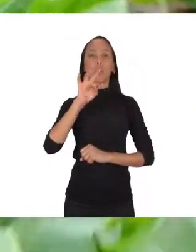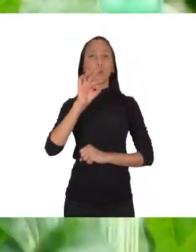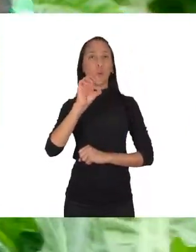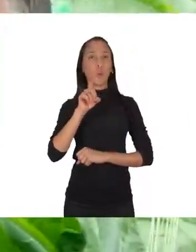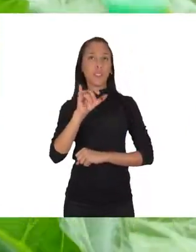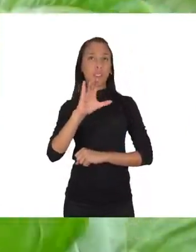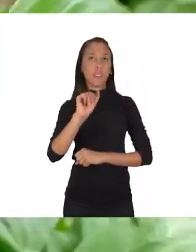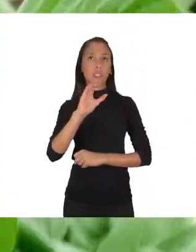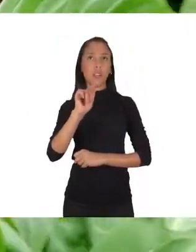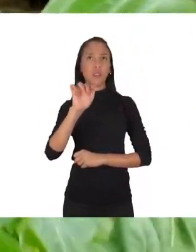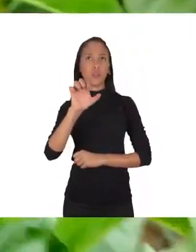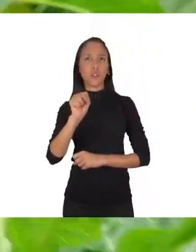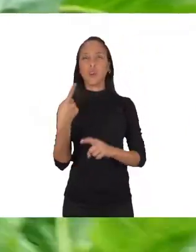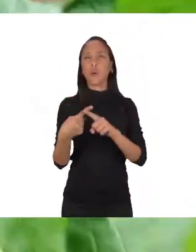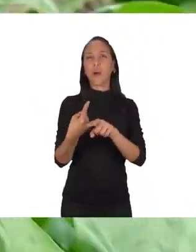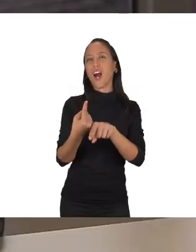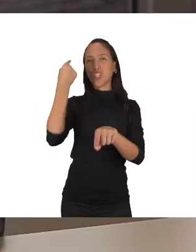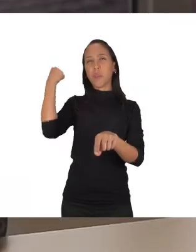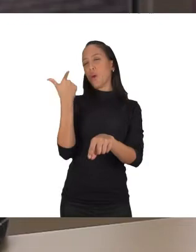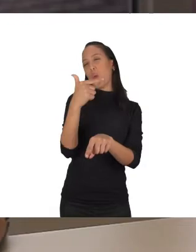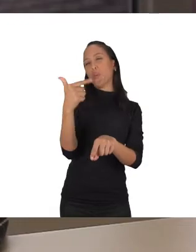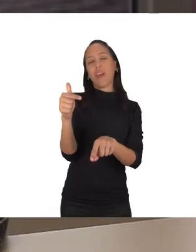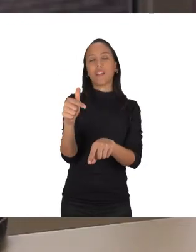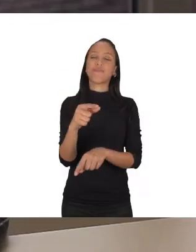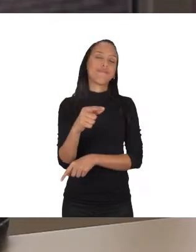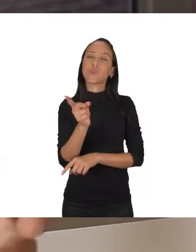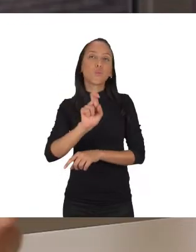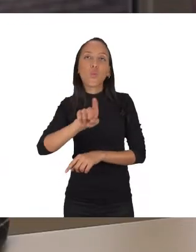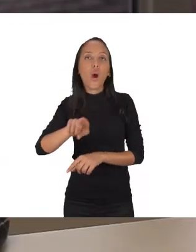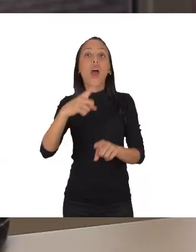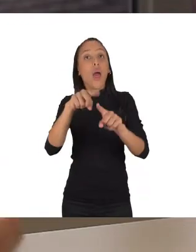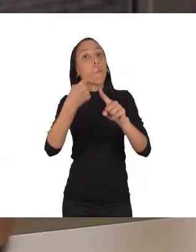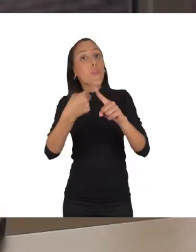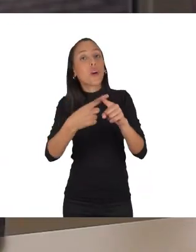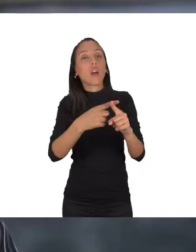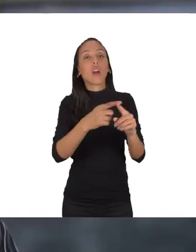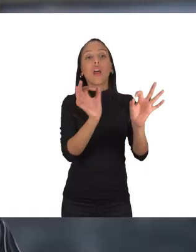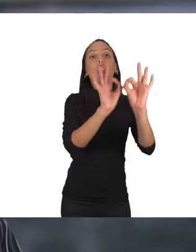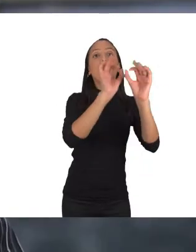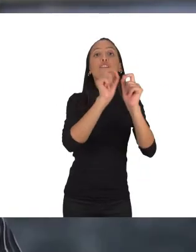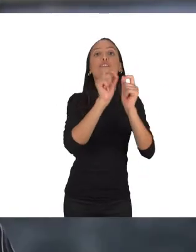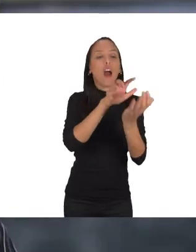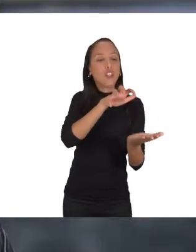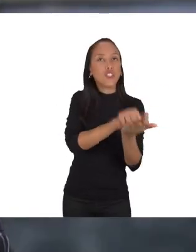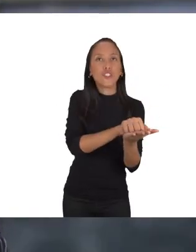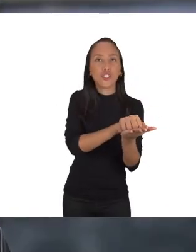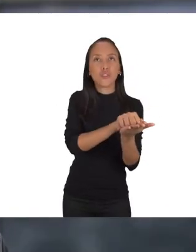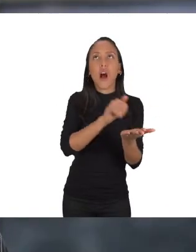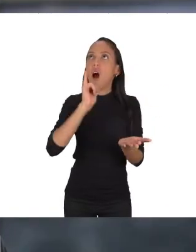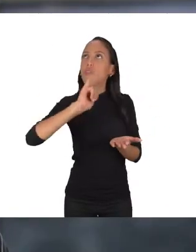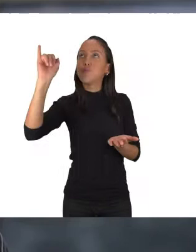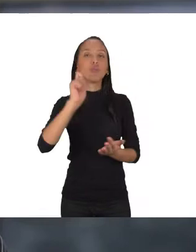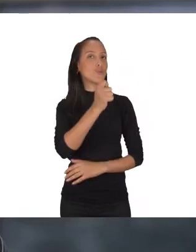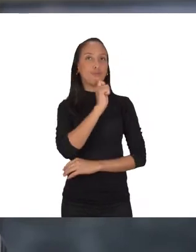não existiam casos de intoxicação crônica, é porque ninguém identificava e ninguém notificava, né? Então, isso